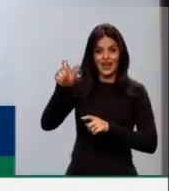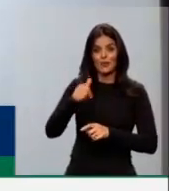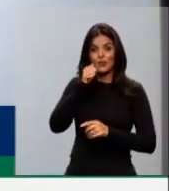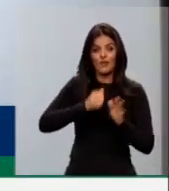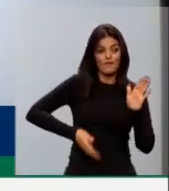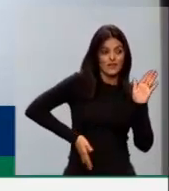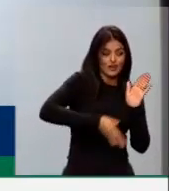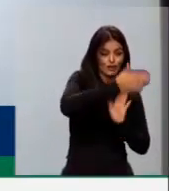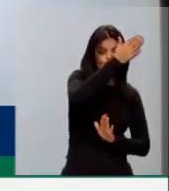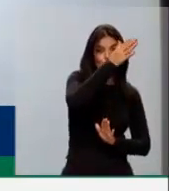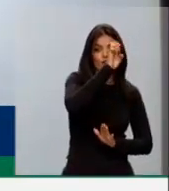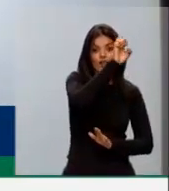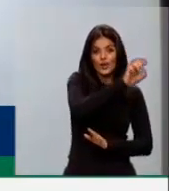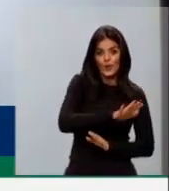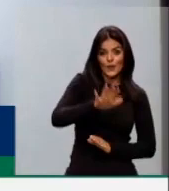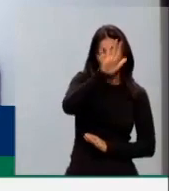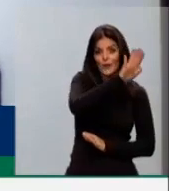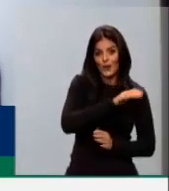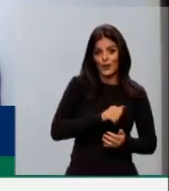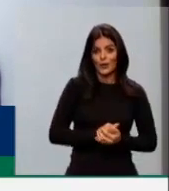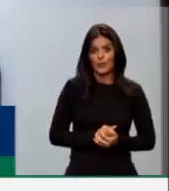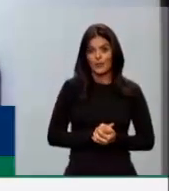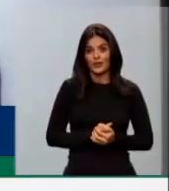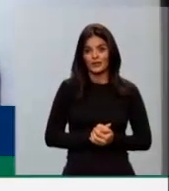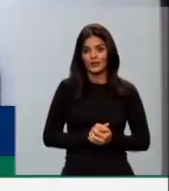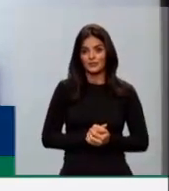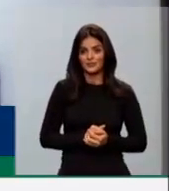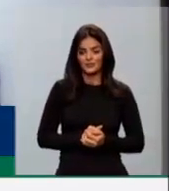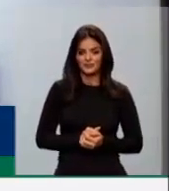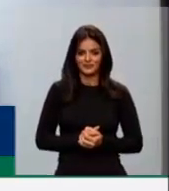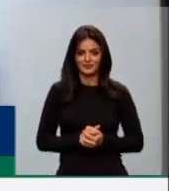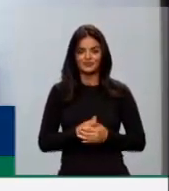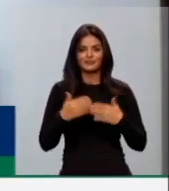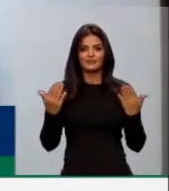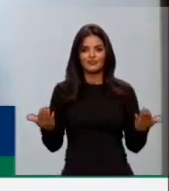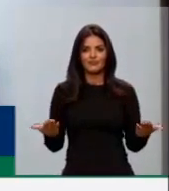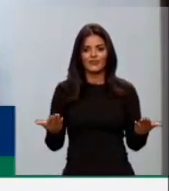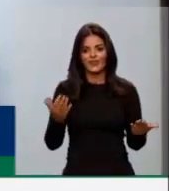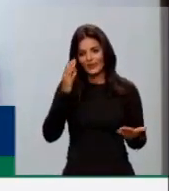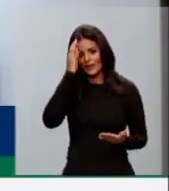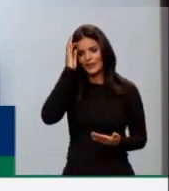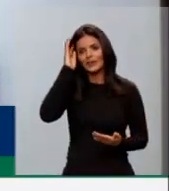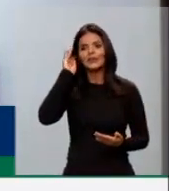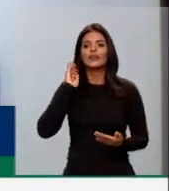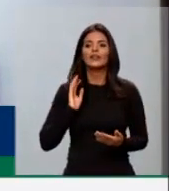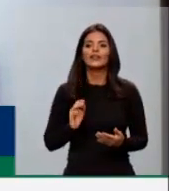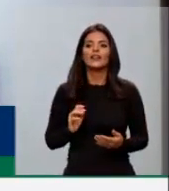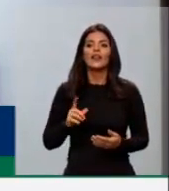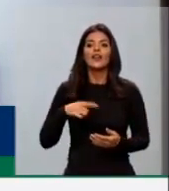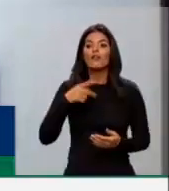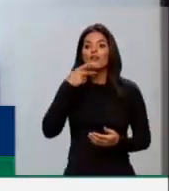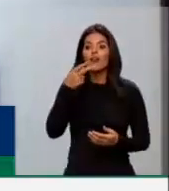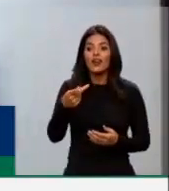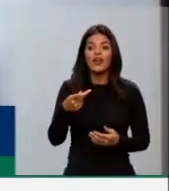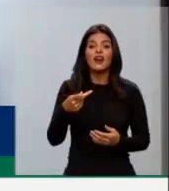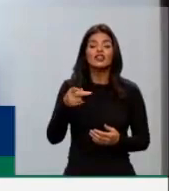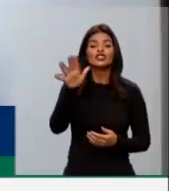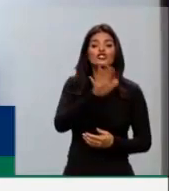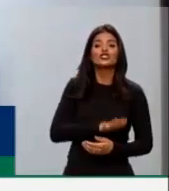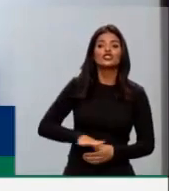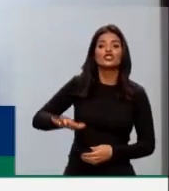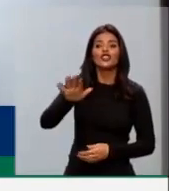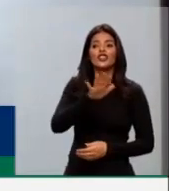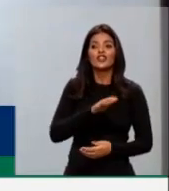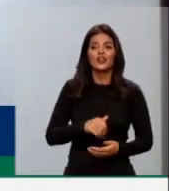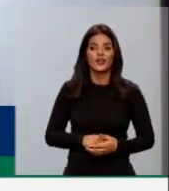desenho que a gente tem hoje, principalmente com relação à pandemia da Covid. Eu vou falar um pouco de uma forma mais geral, né,